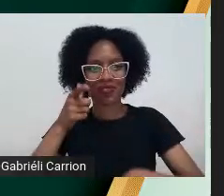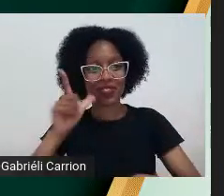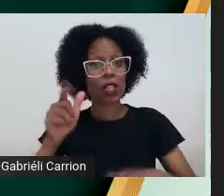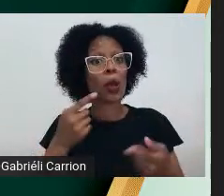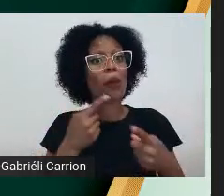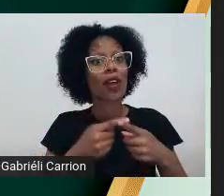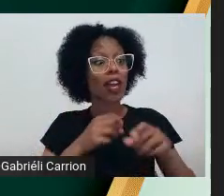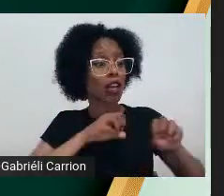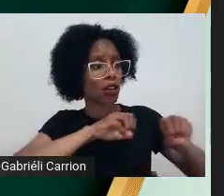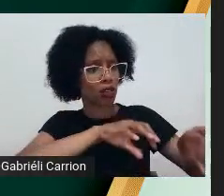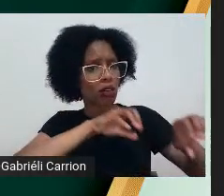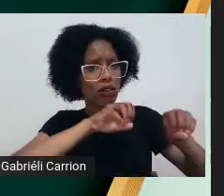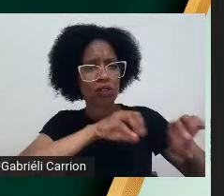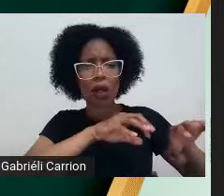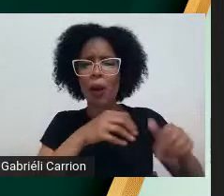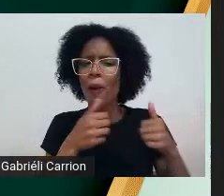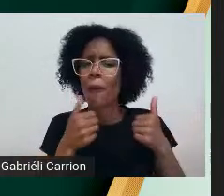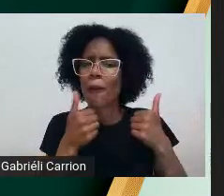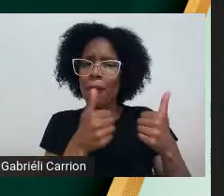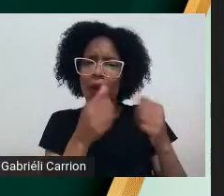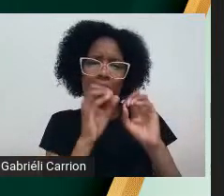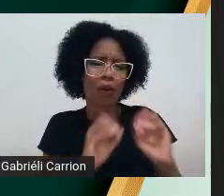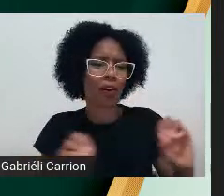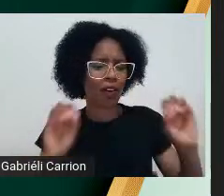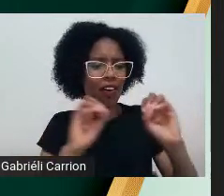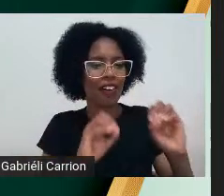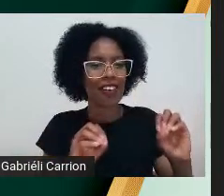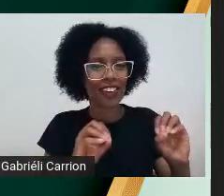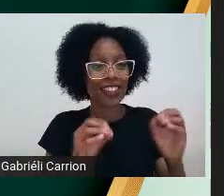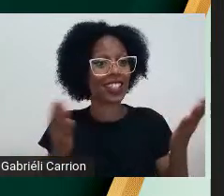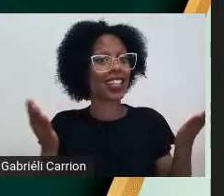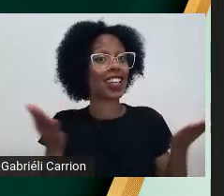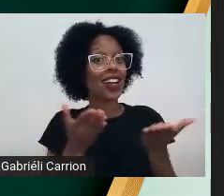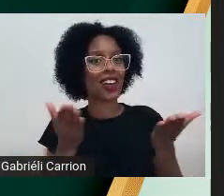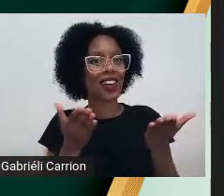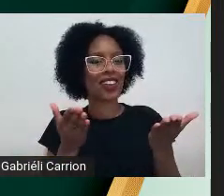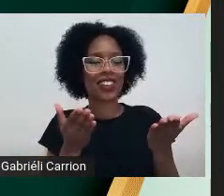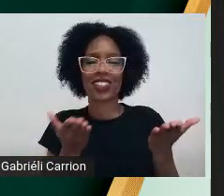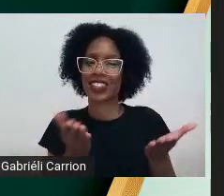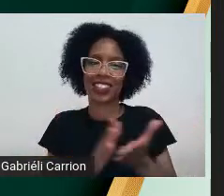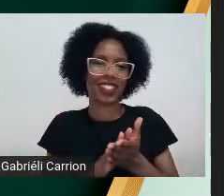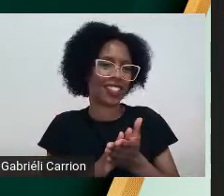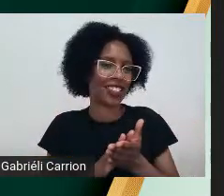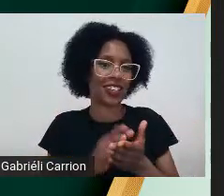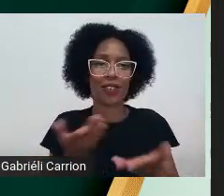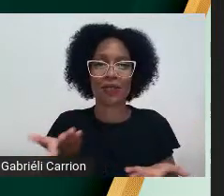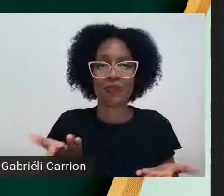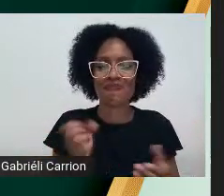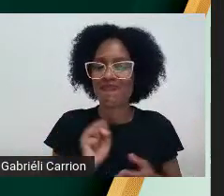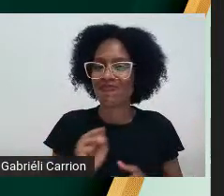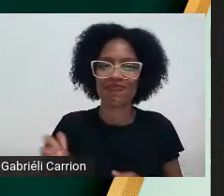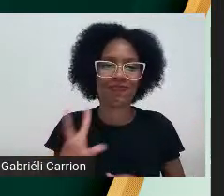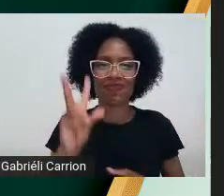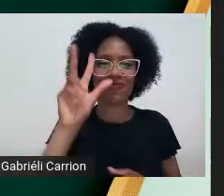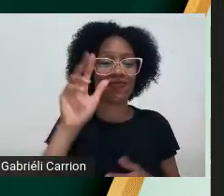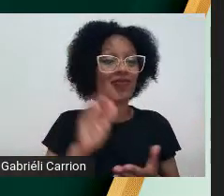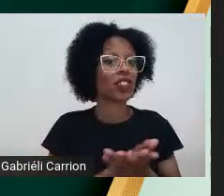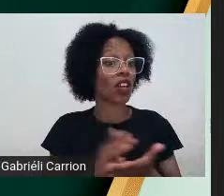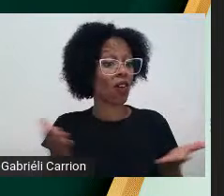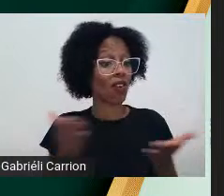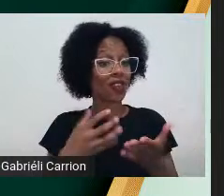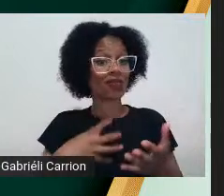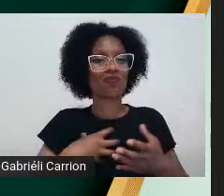bem inalienável e o que vocês carregam agora não tem preço. E saibam, nós somos felizes por